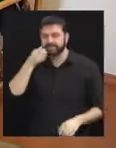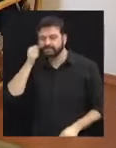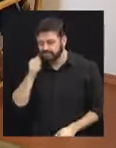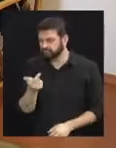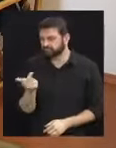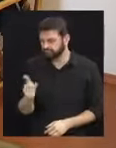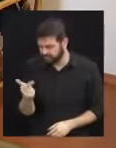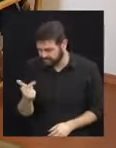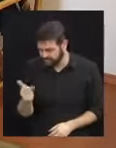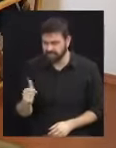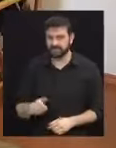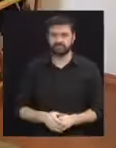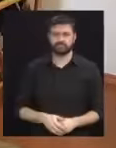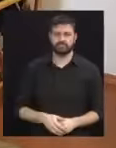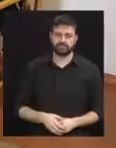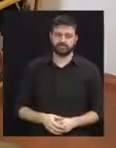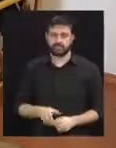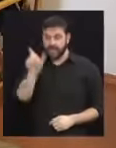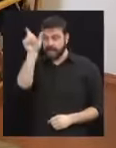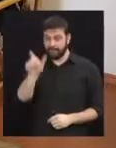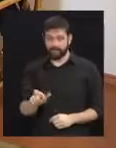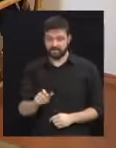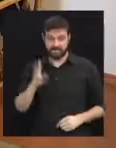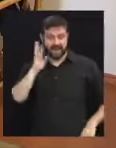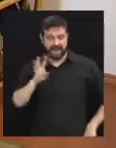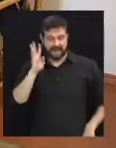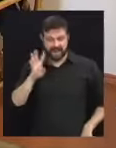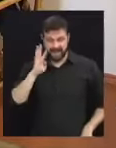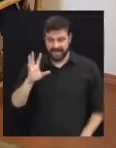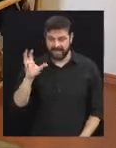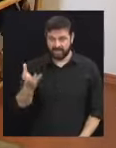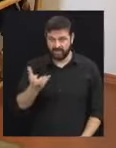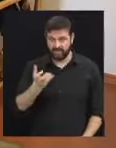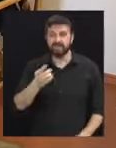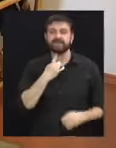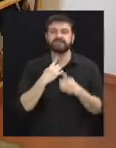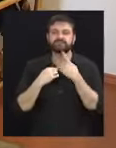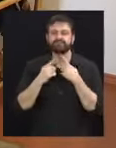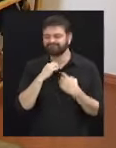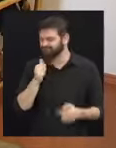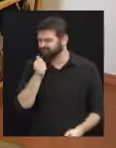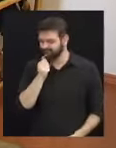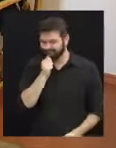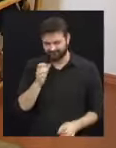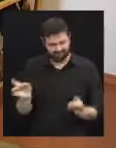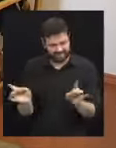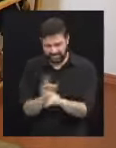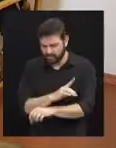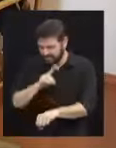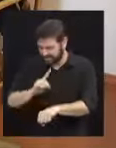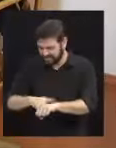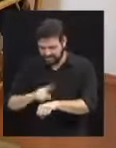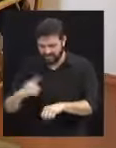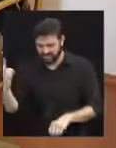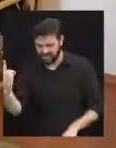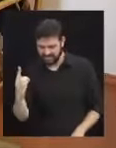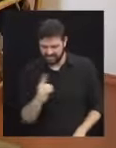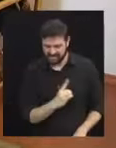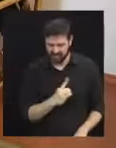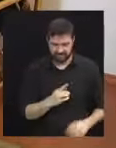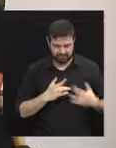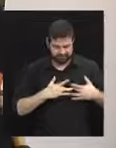assim, às vezes a pessoa acha muito legal, gosta muito, mas ainda não chegou, assim, não consegue ainda